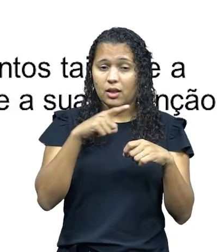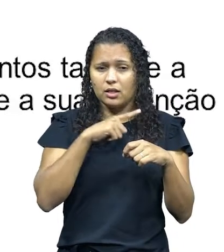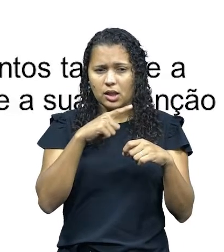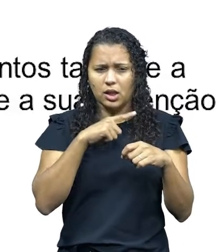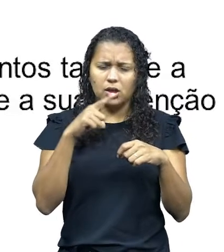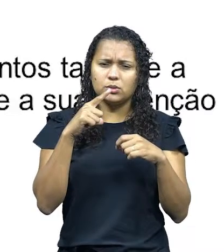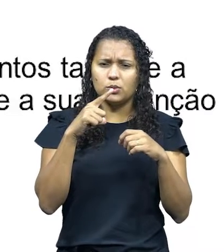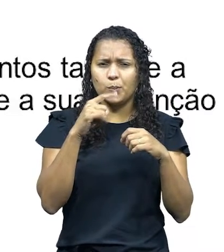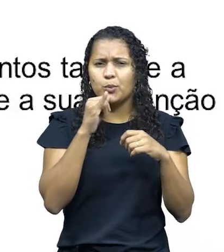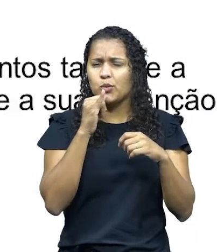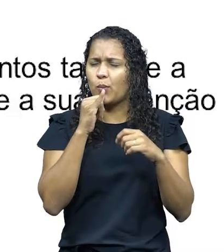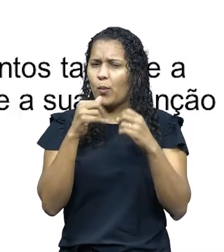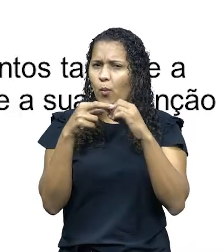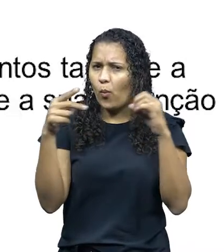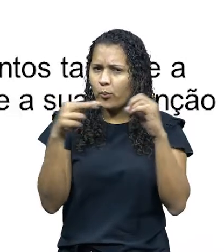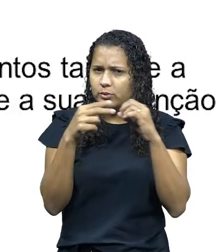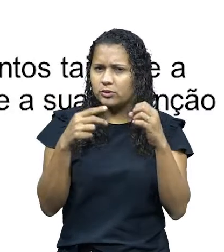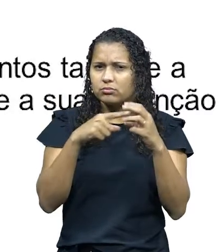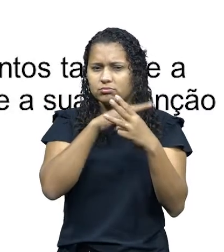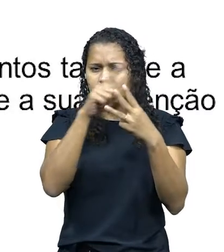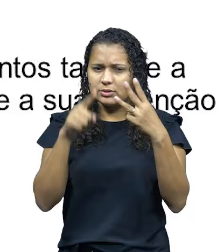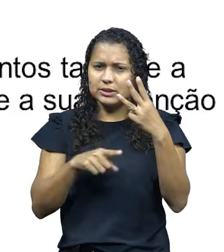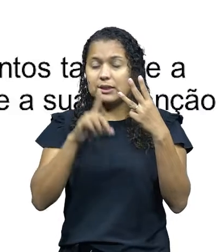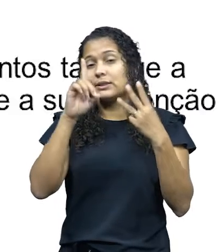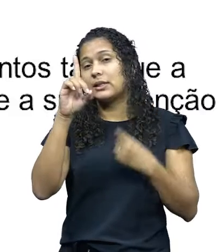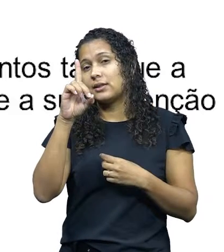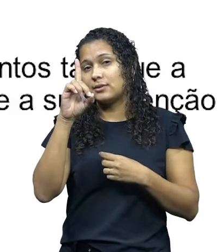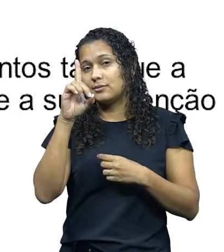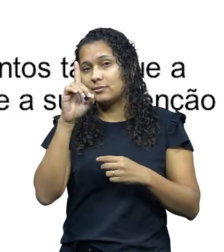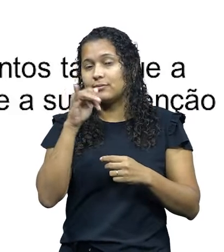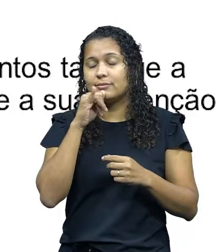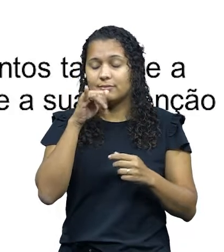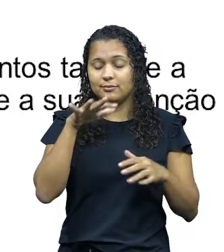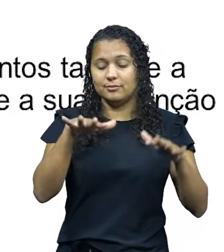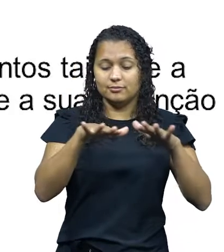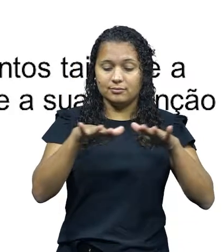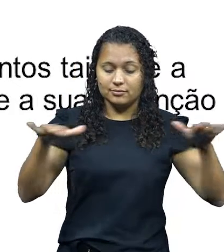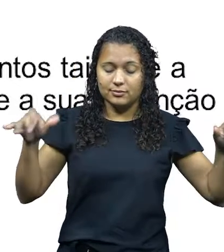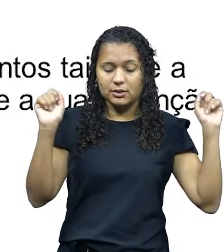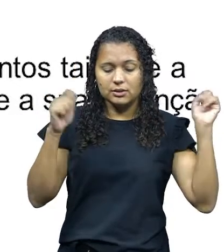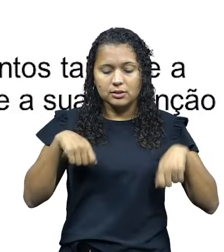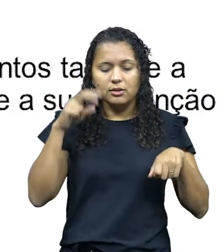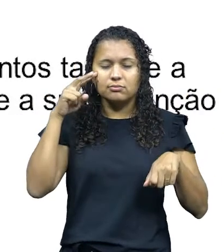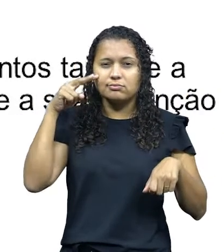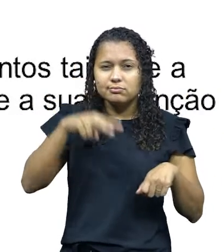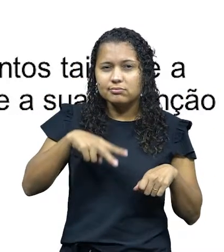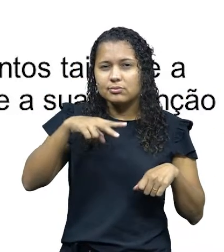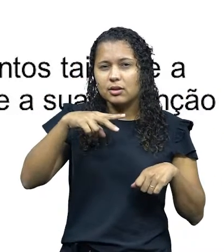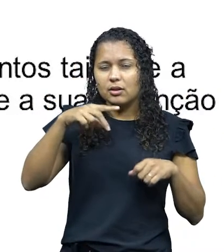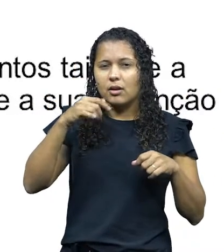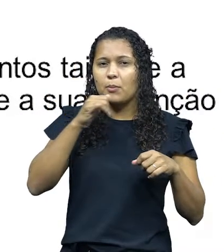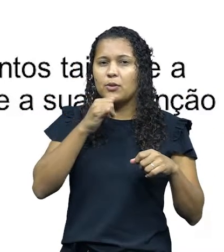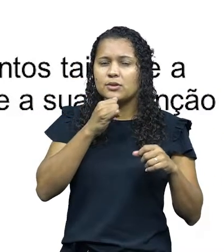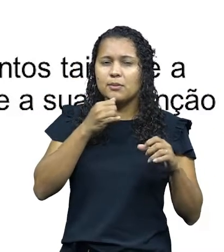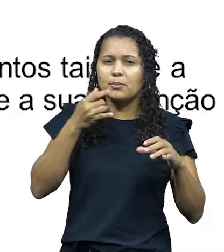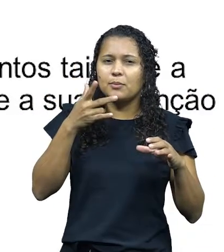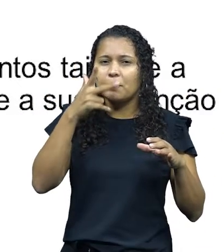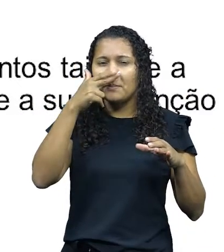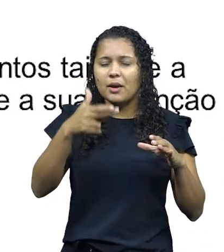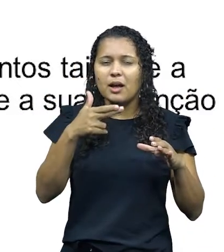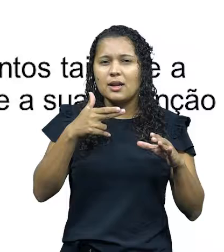um objeto em 3 dimensões, em um único plano, transmitindo assim a ideia de profundidade e